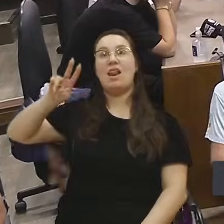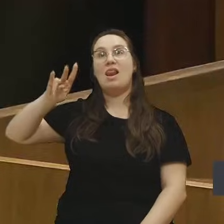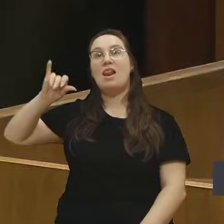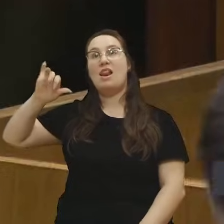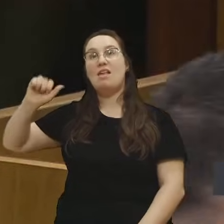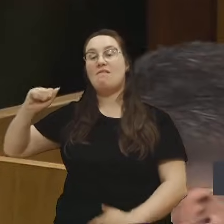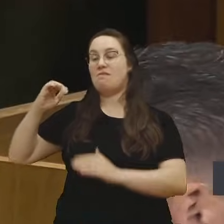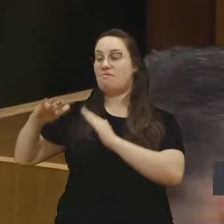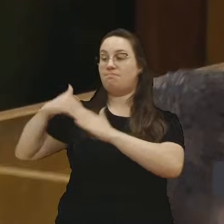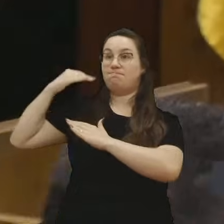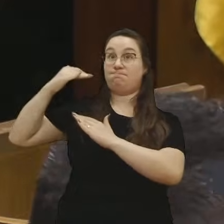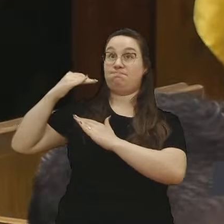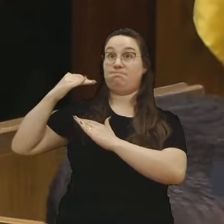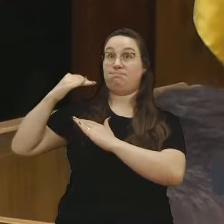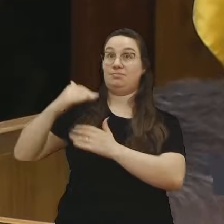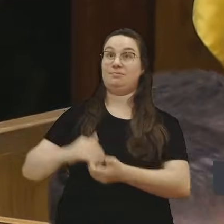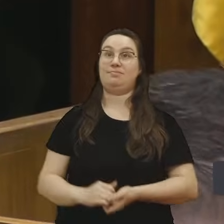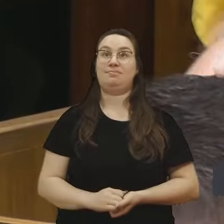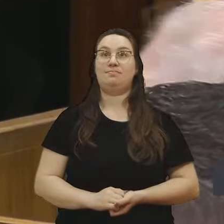rendimento.